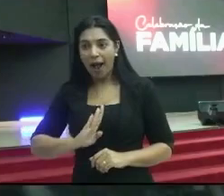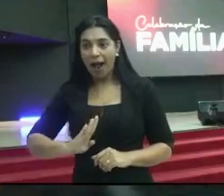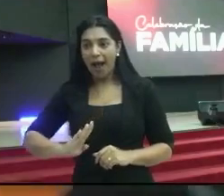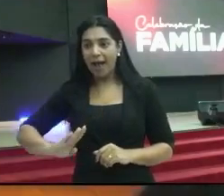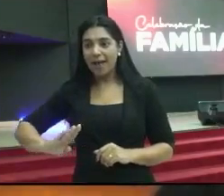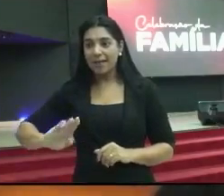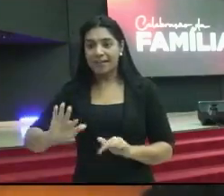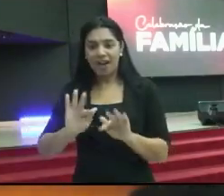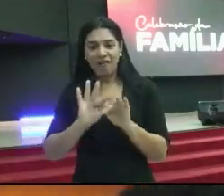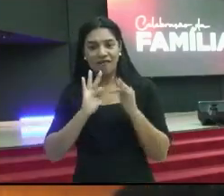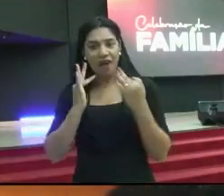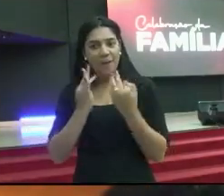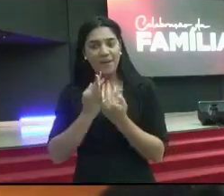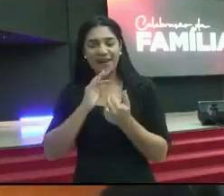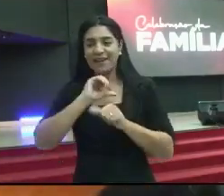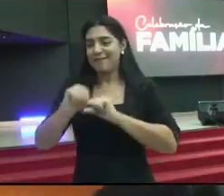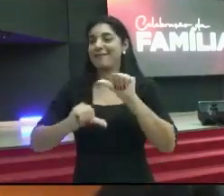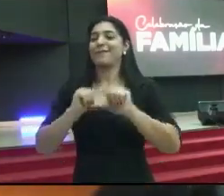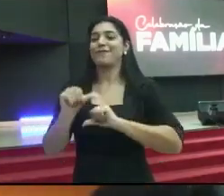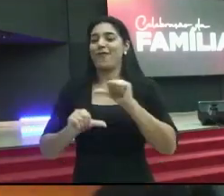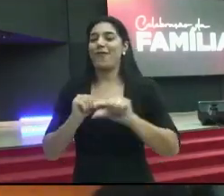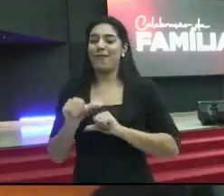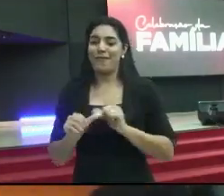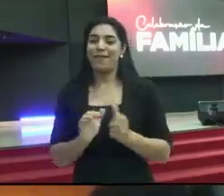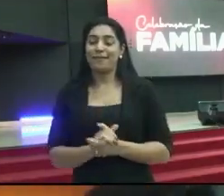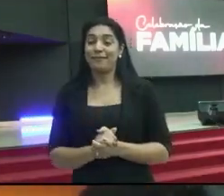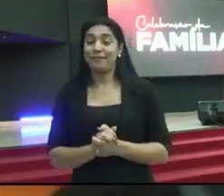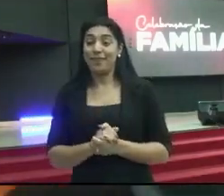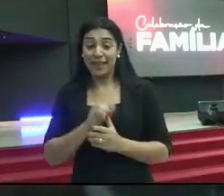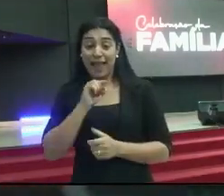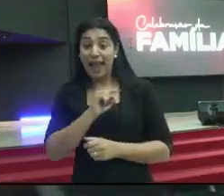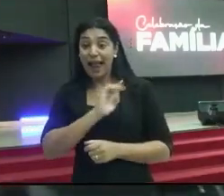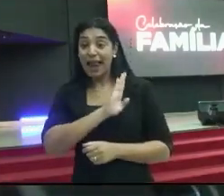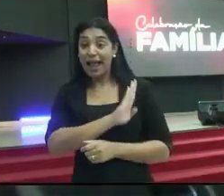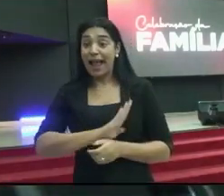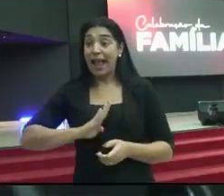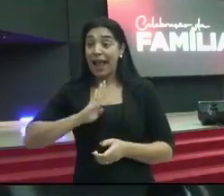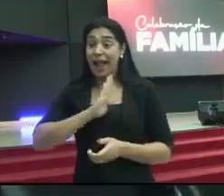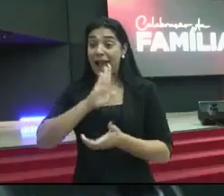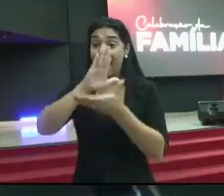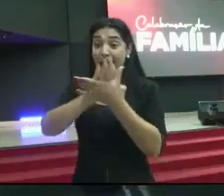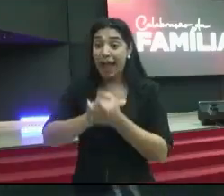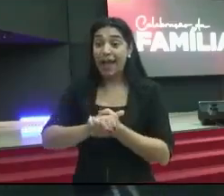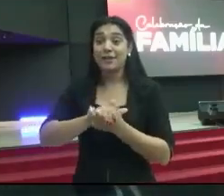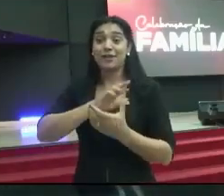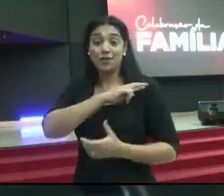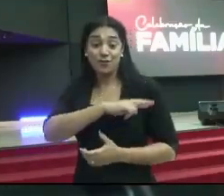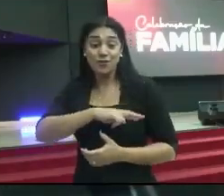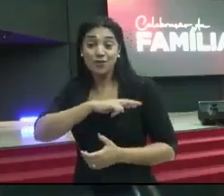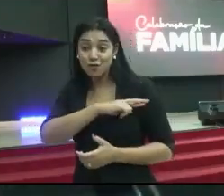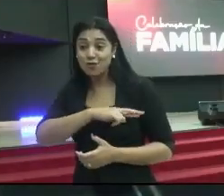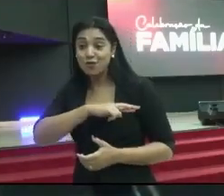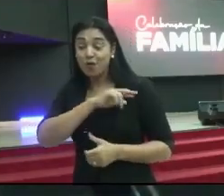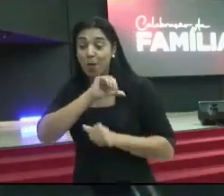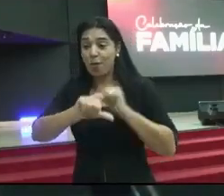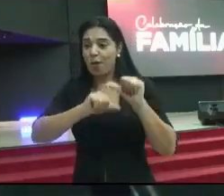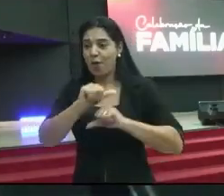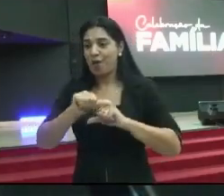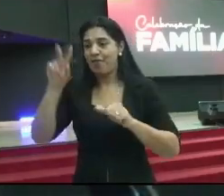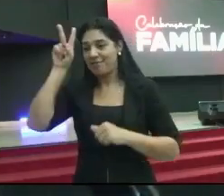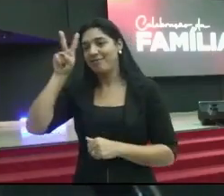Boaz se torna o parente remidor. Ele ele se casa com Ruth, muda a história de